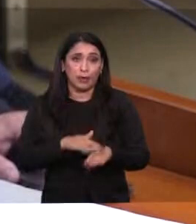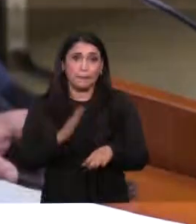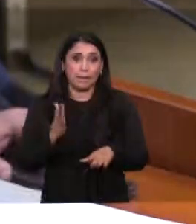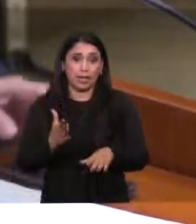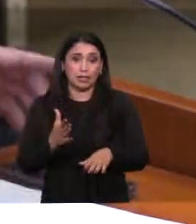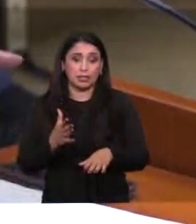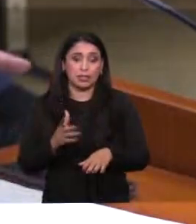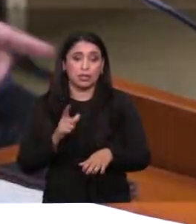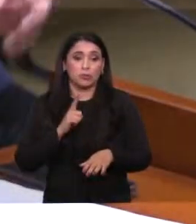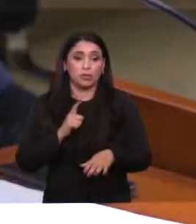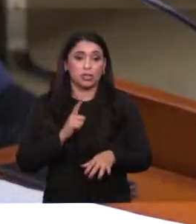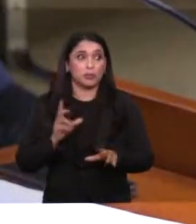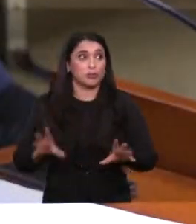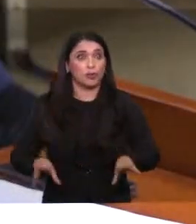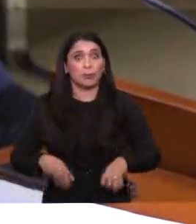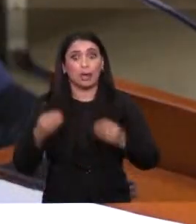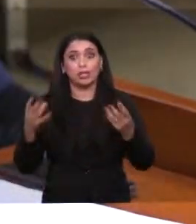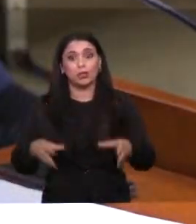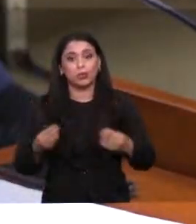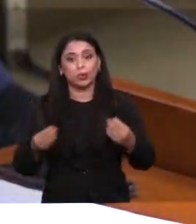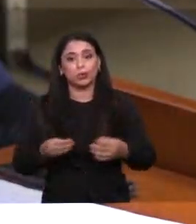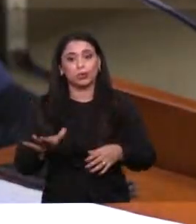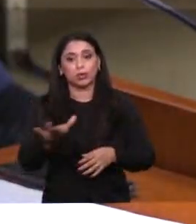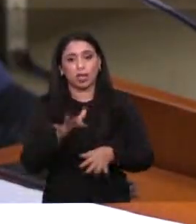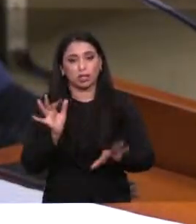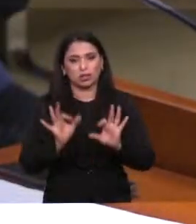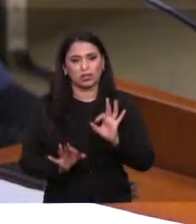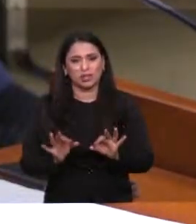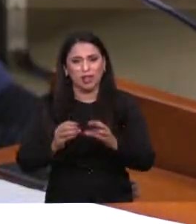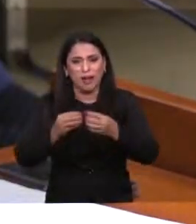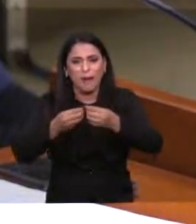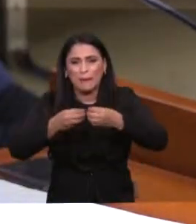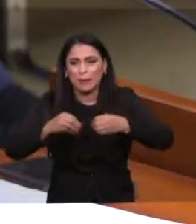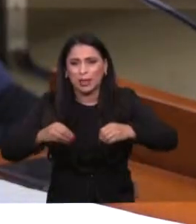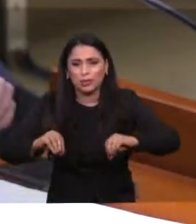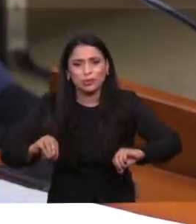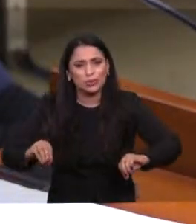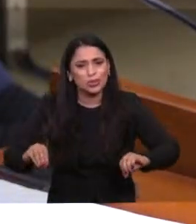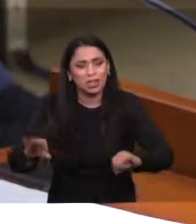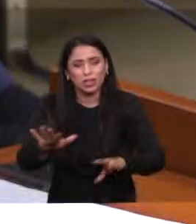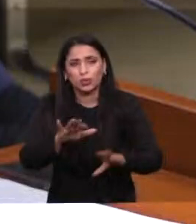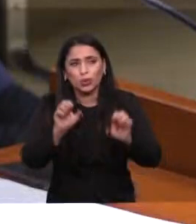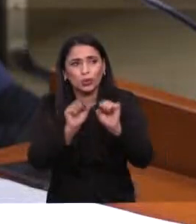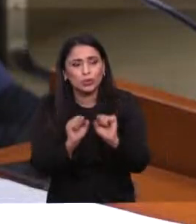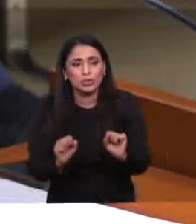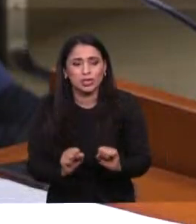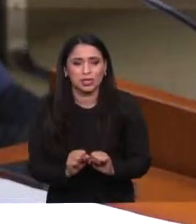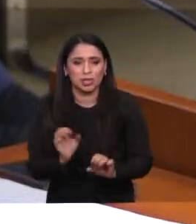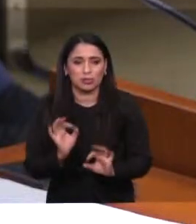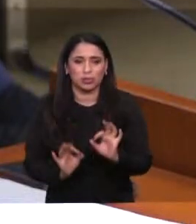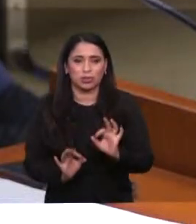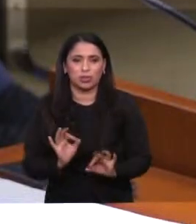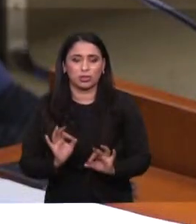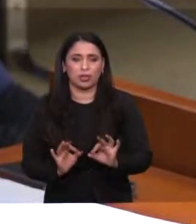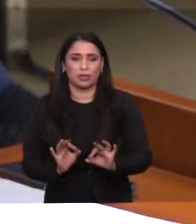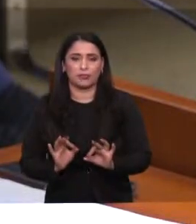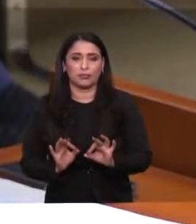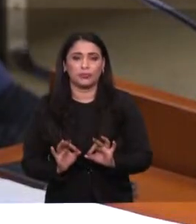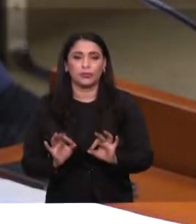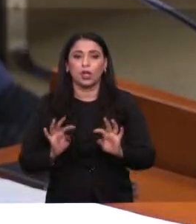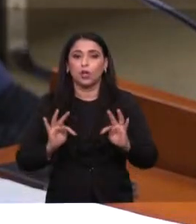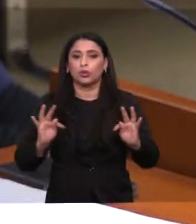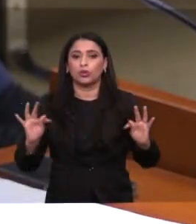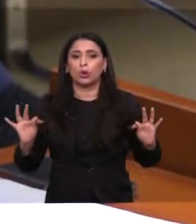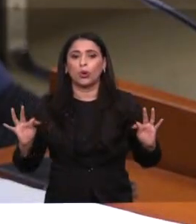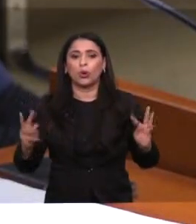cobrarem mais custas judiciais, isso vai prejudicar todo o sistema judiciário. Todos os jurisdicionados vão sair